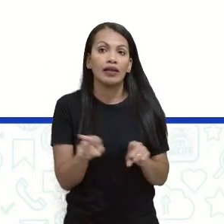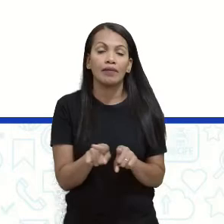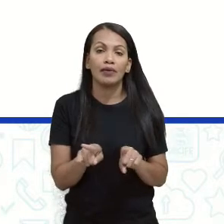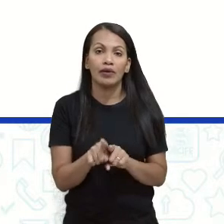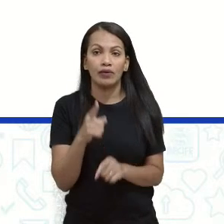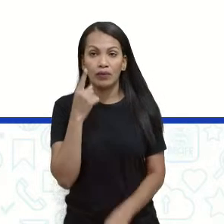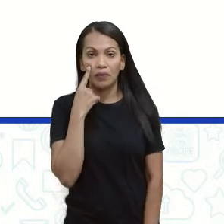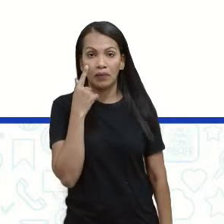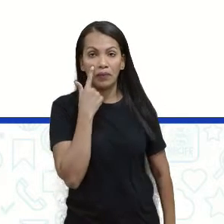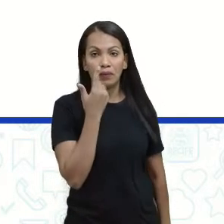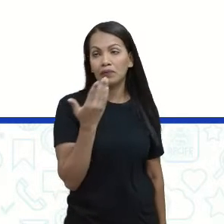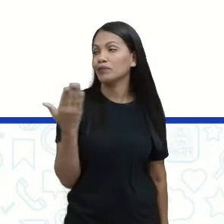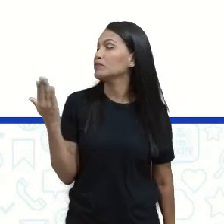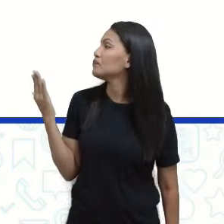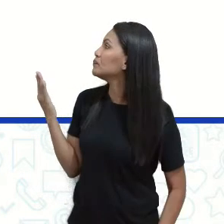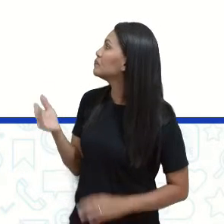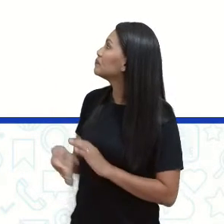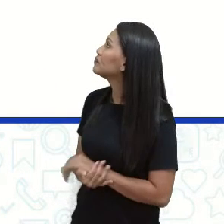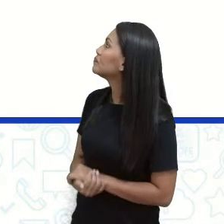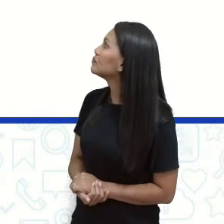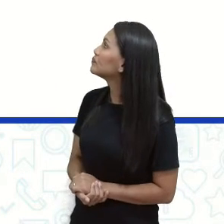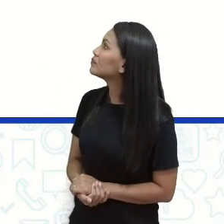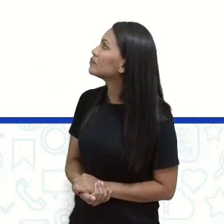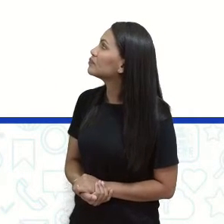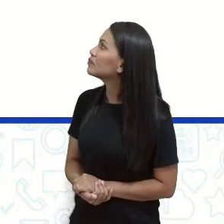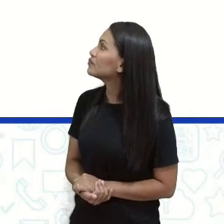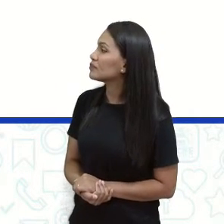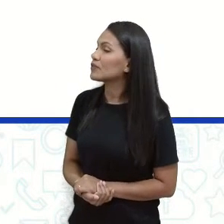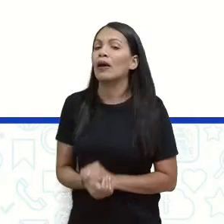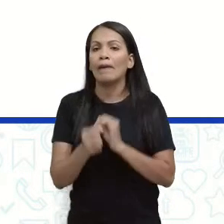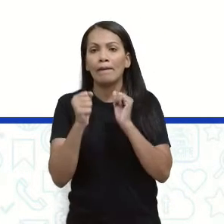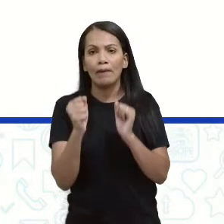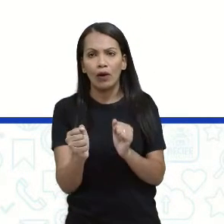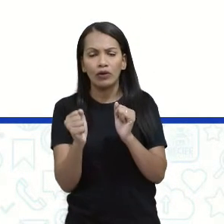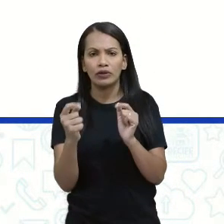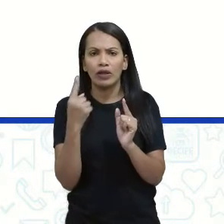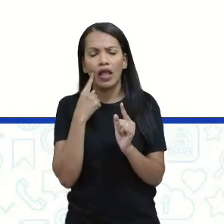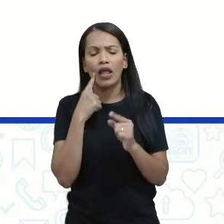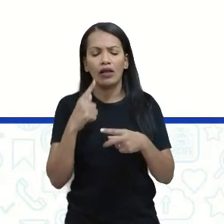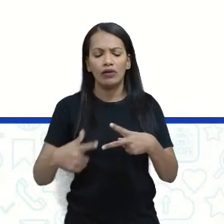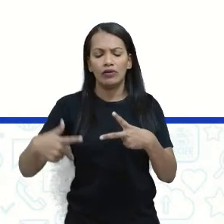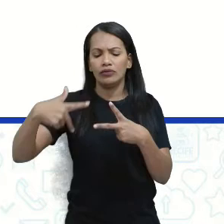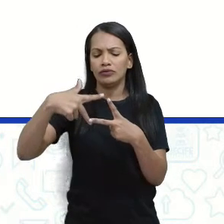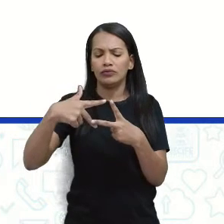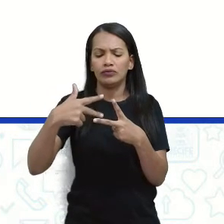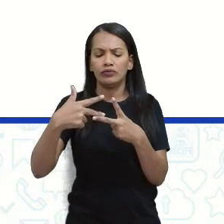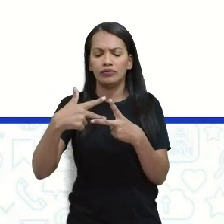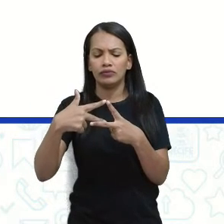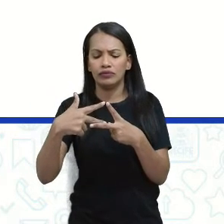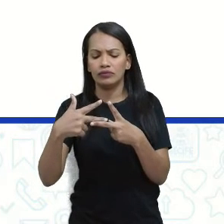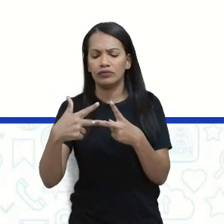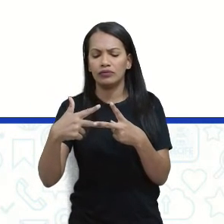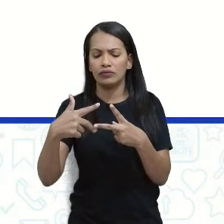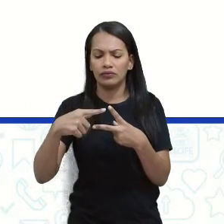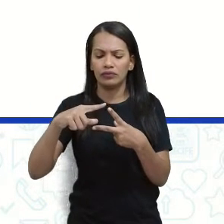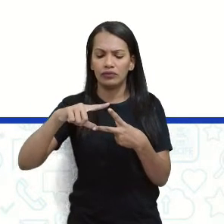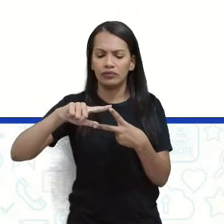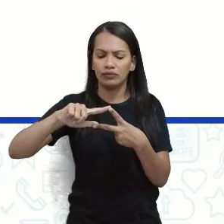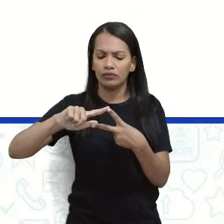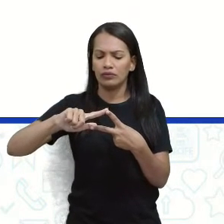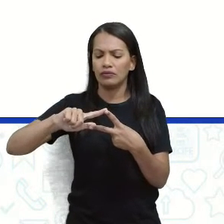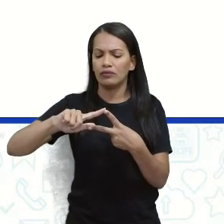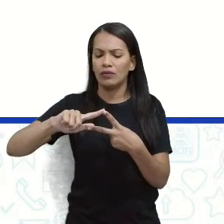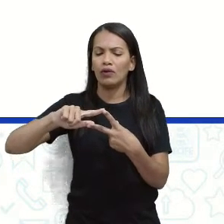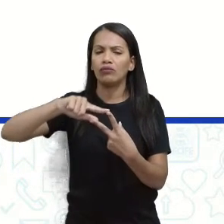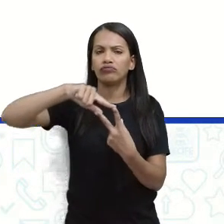formato de triângulo que pode ter altura para vocês também. Observe que eu posso girar, espelhar esse triângulo e a altura do outro lado da mesma maneira que